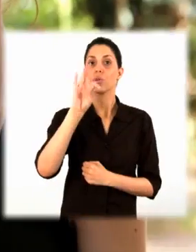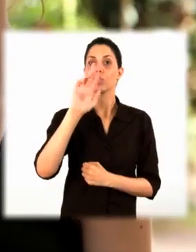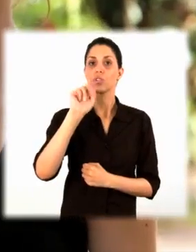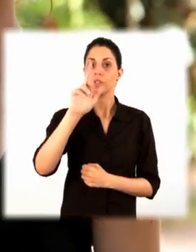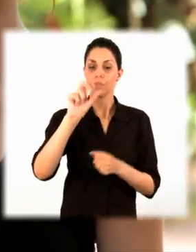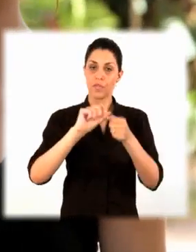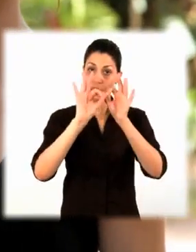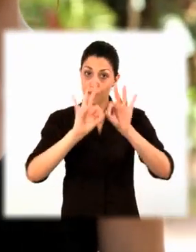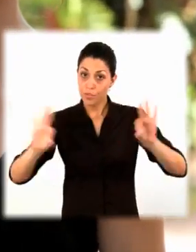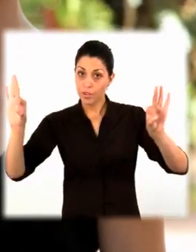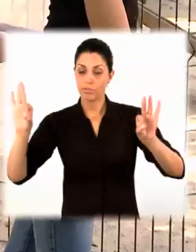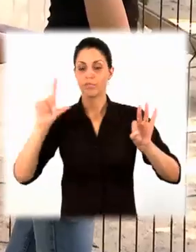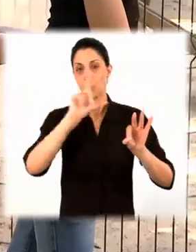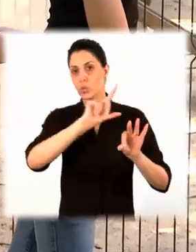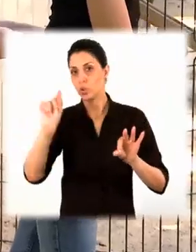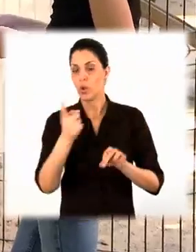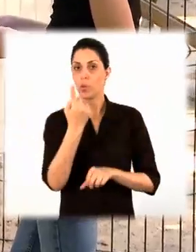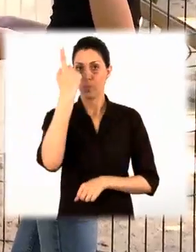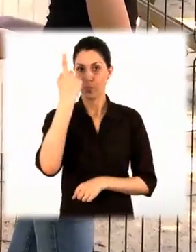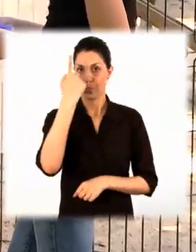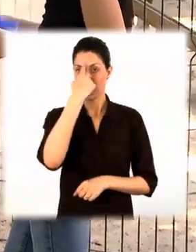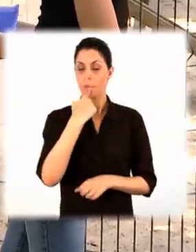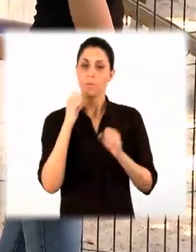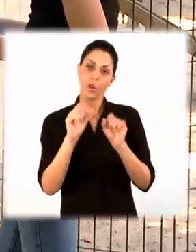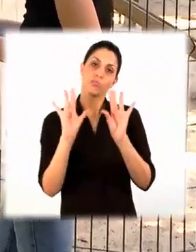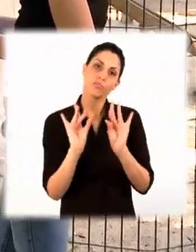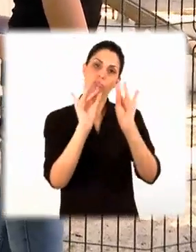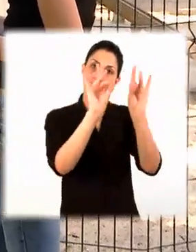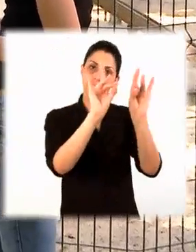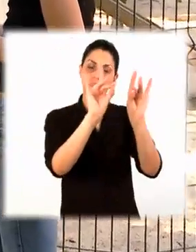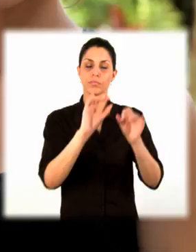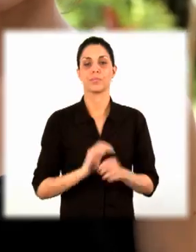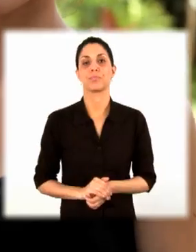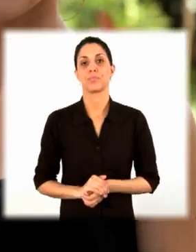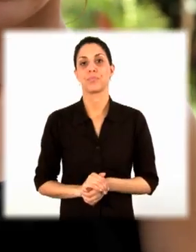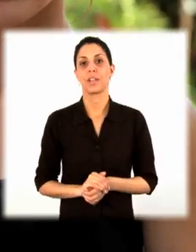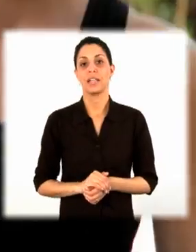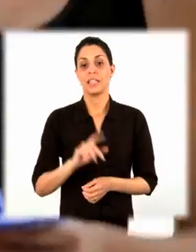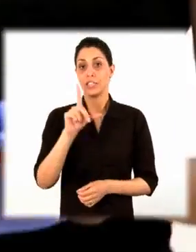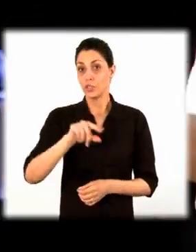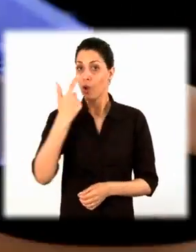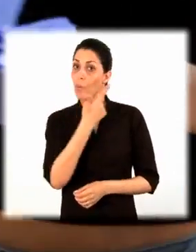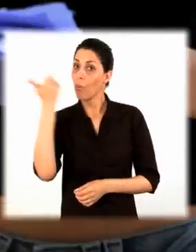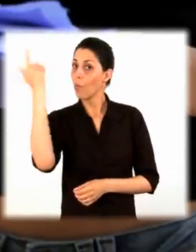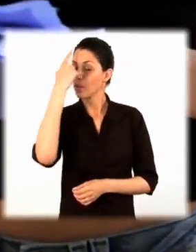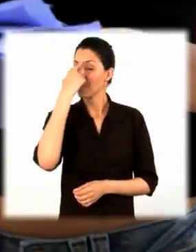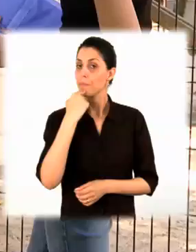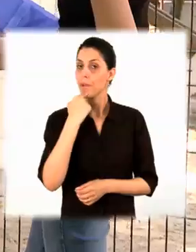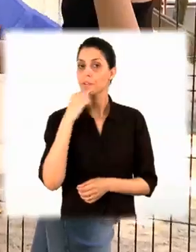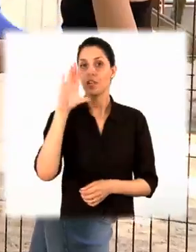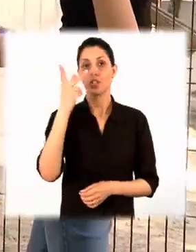uma frase. Então, selecione essa imagem, aí você pode fixar ela aqui. Tá? Seleciona uma outra imagem